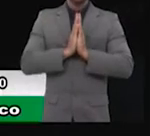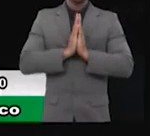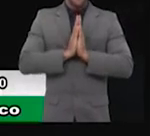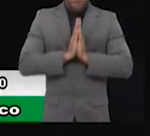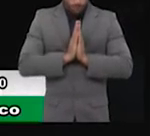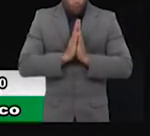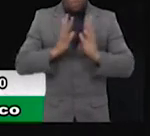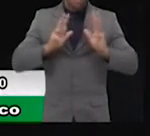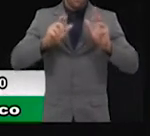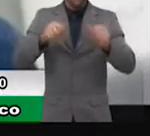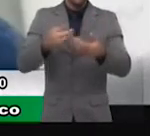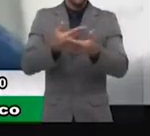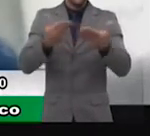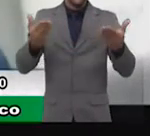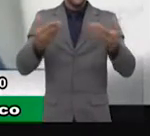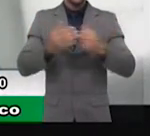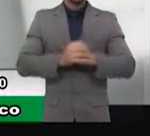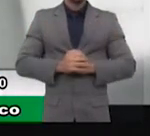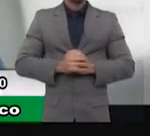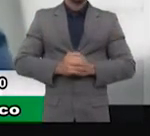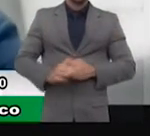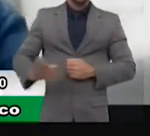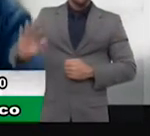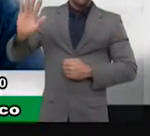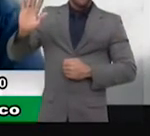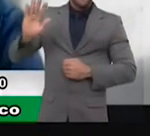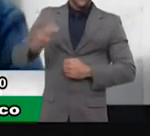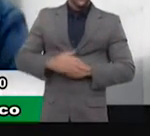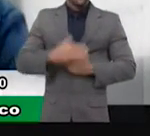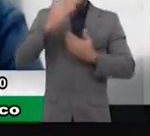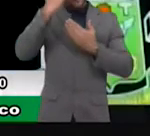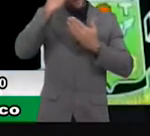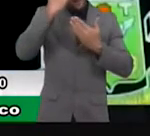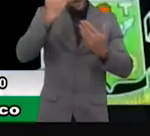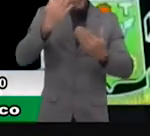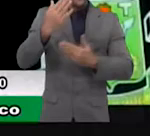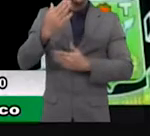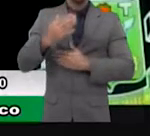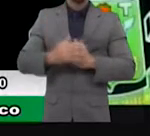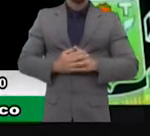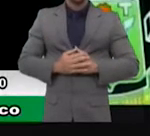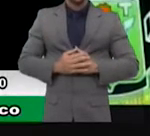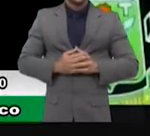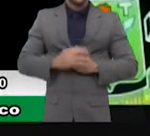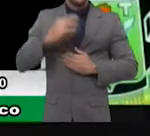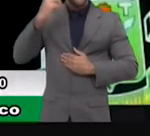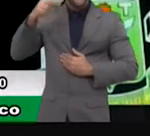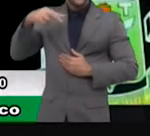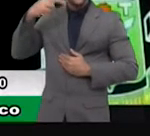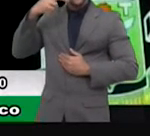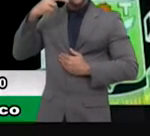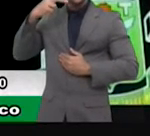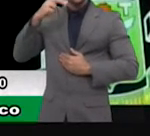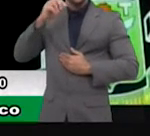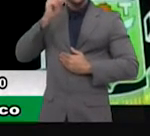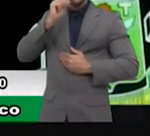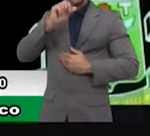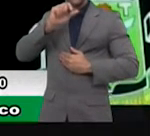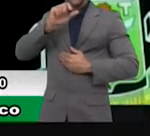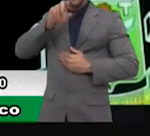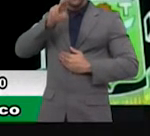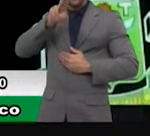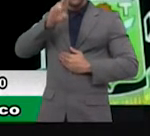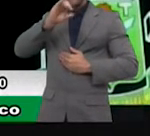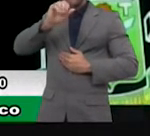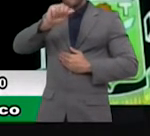vocês. Muito obrigada, presidente. Obrigado, nobre vereadora Lúcia da Saúde. Dizer que